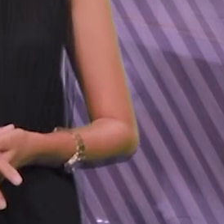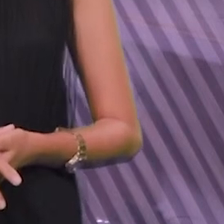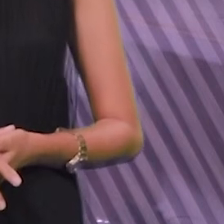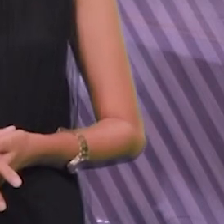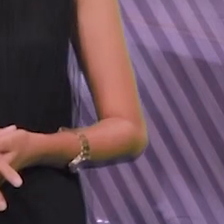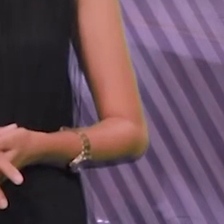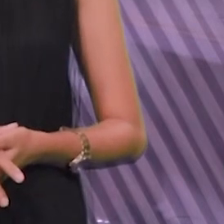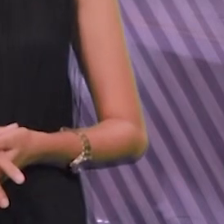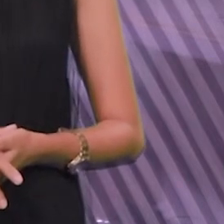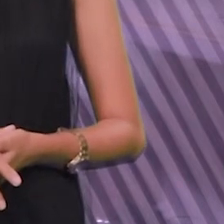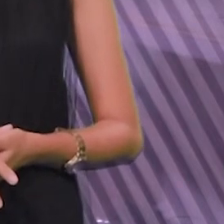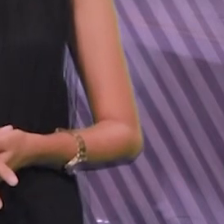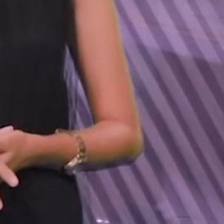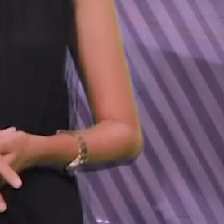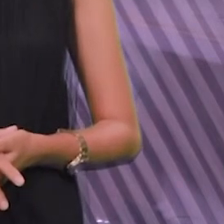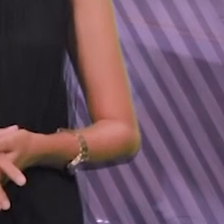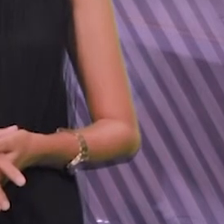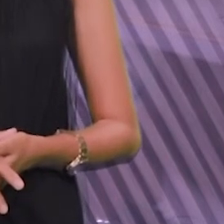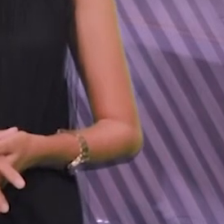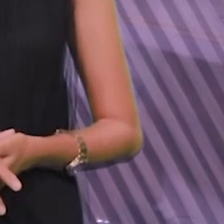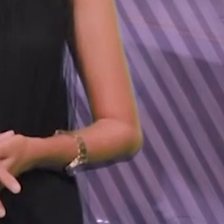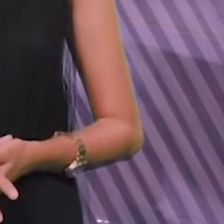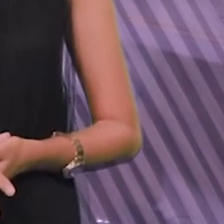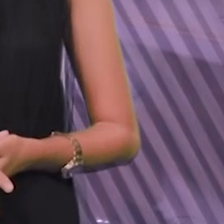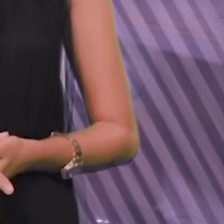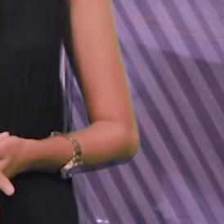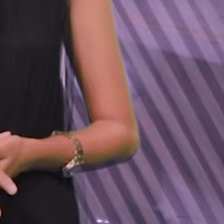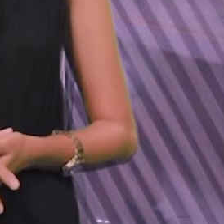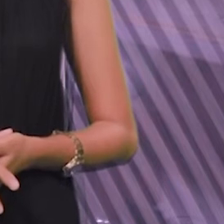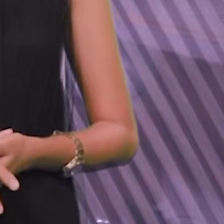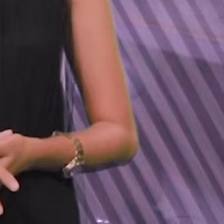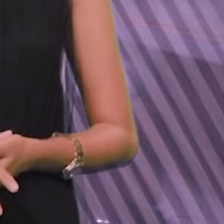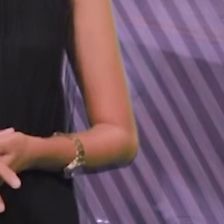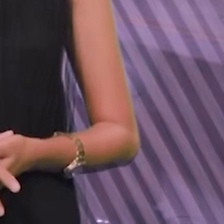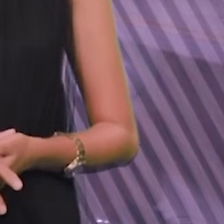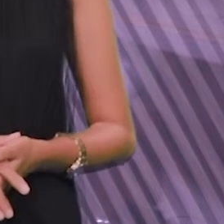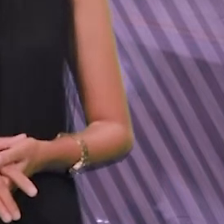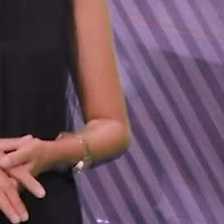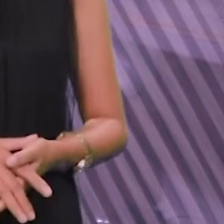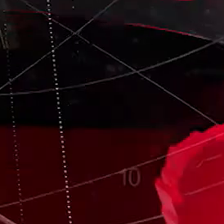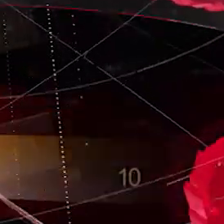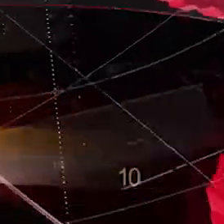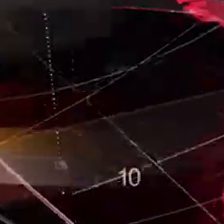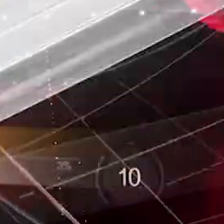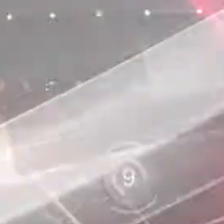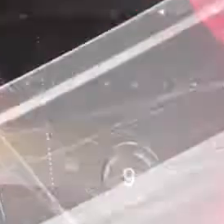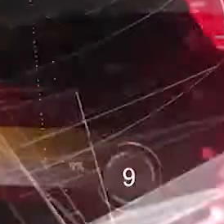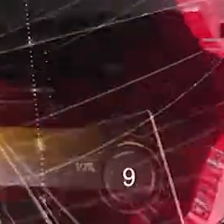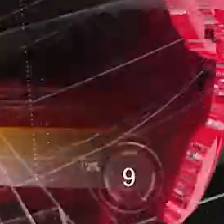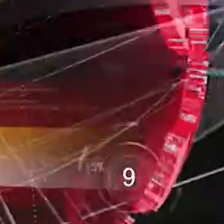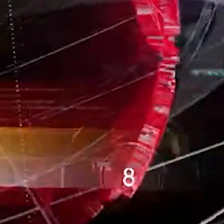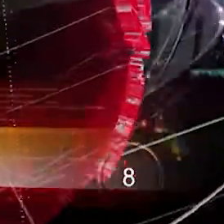Antes de todo, sir, a tu video idane, que tal lo click like, comment, no subscribe, my canal YouTube idane.